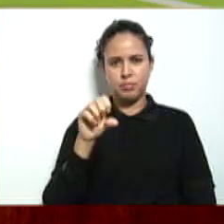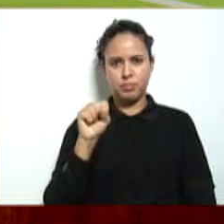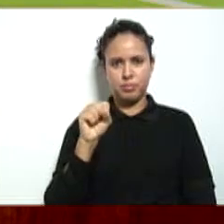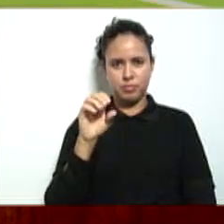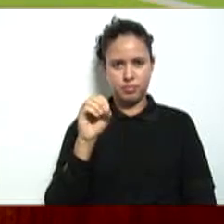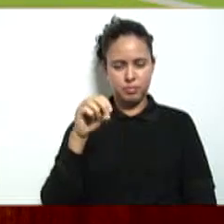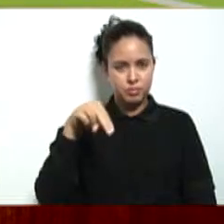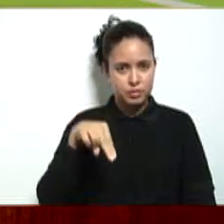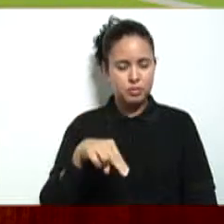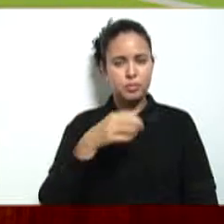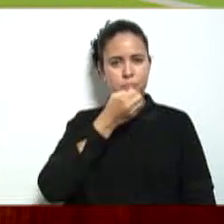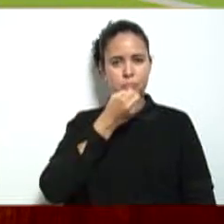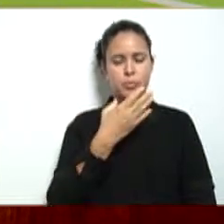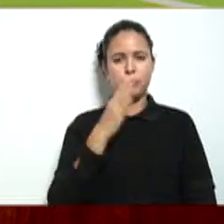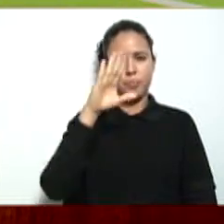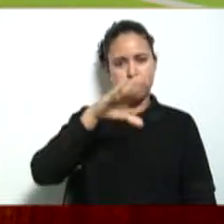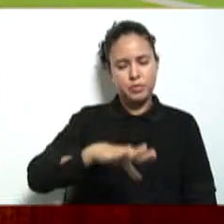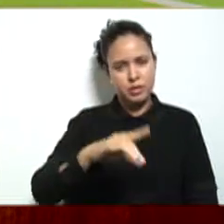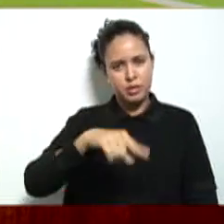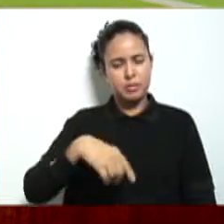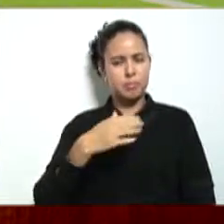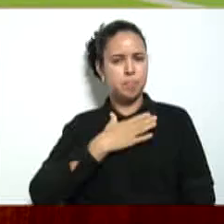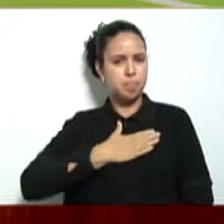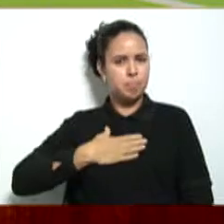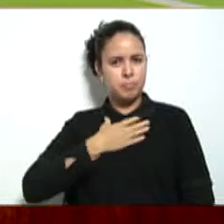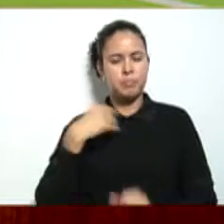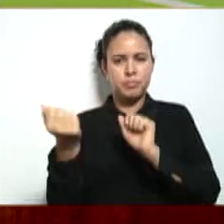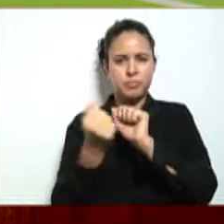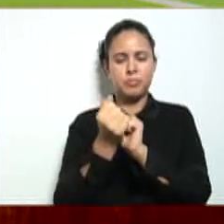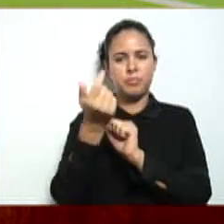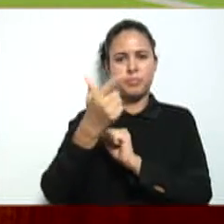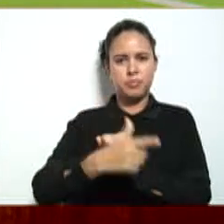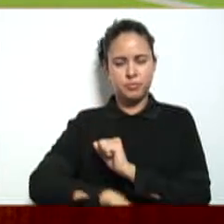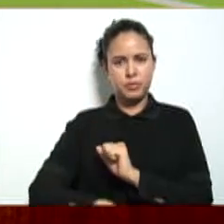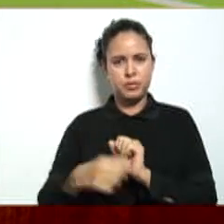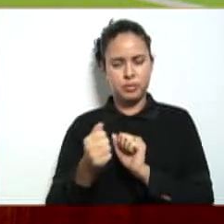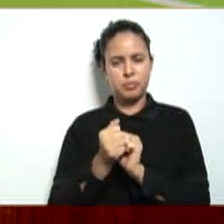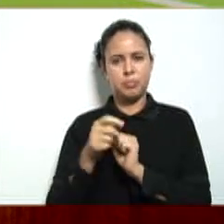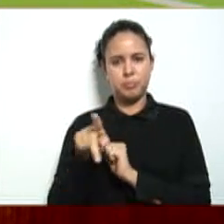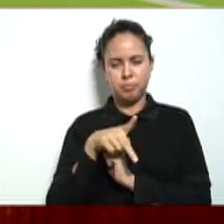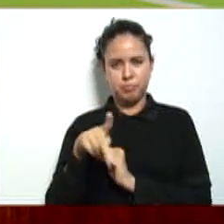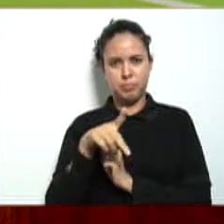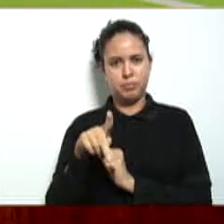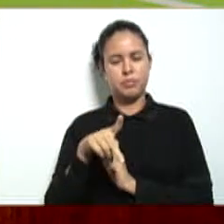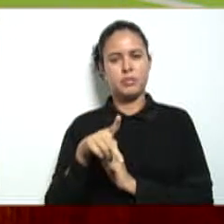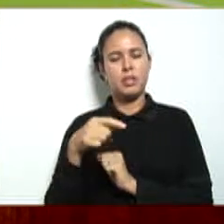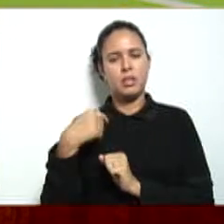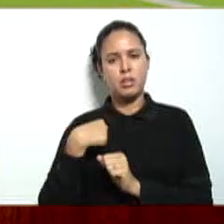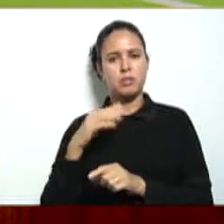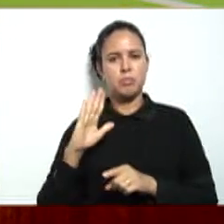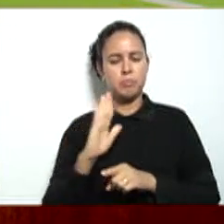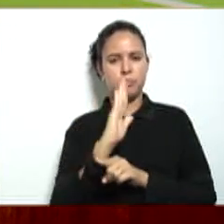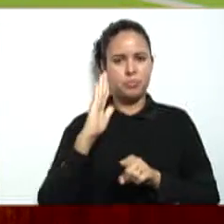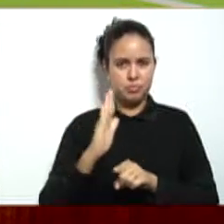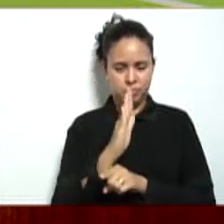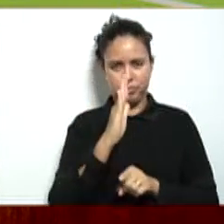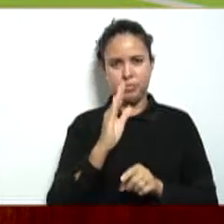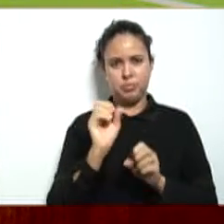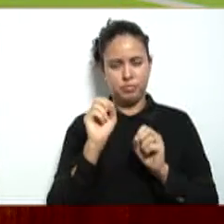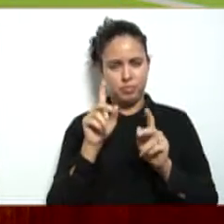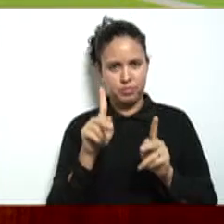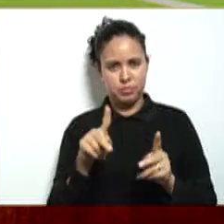tarde. É um prazer estar junto com vocês novamente. E junto com a professora Denise, eu vou ser o professor assistente da